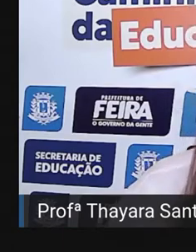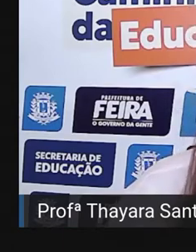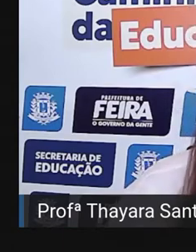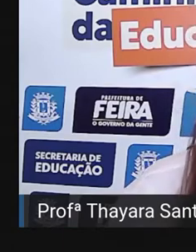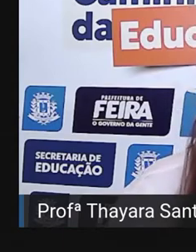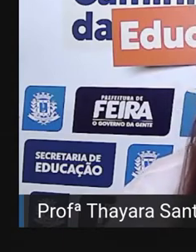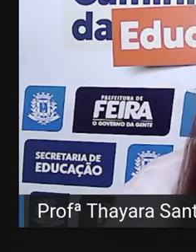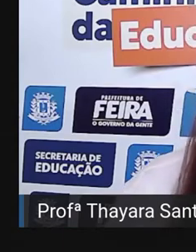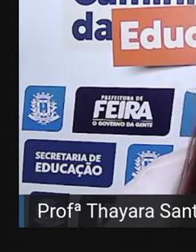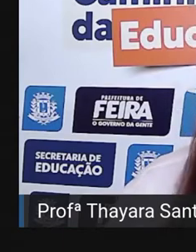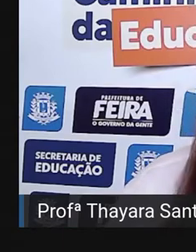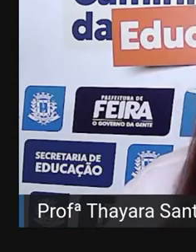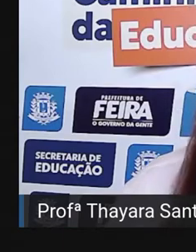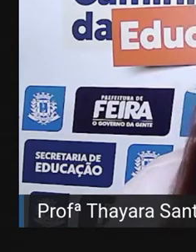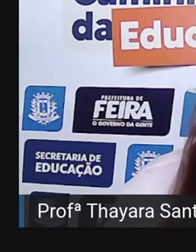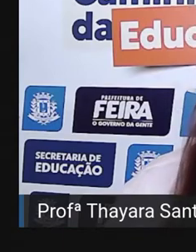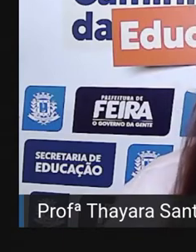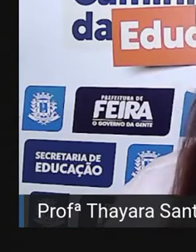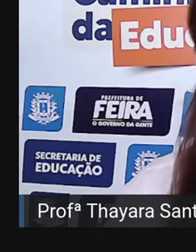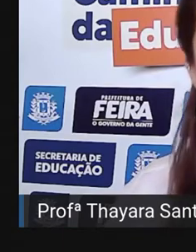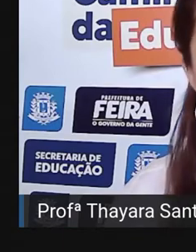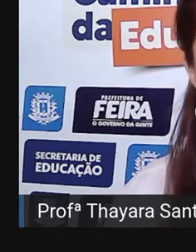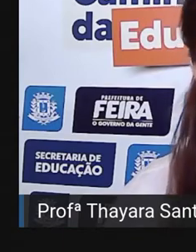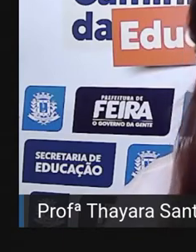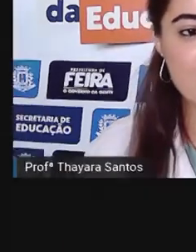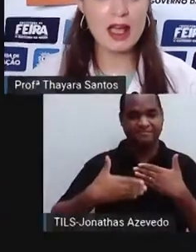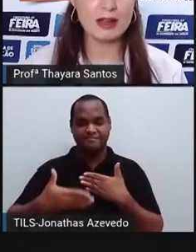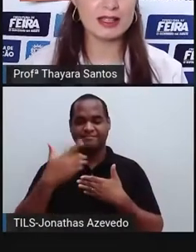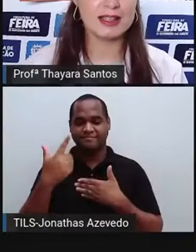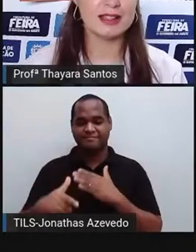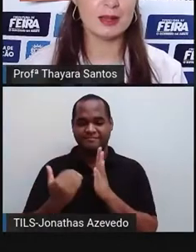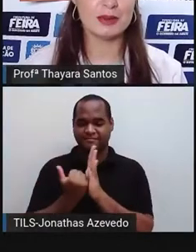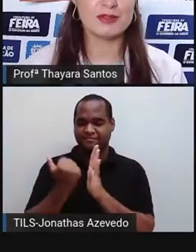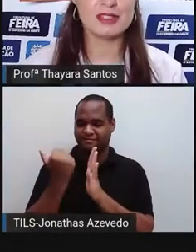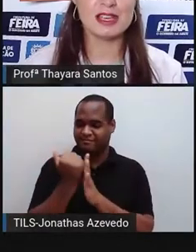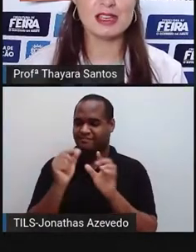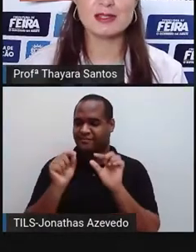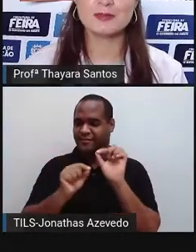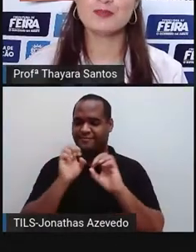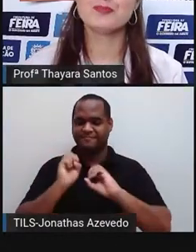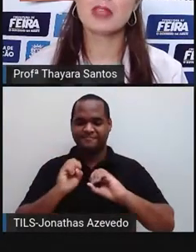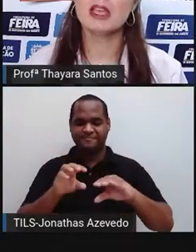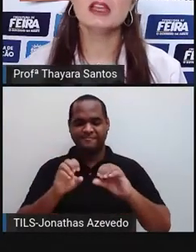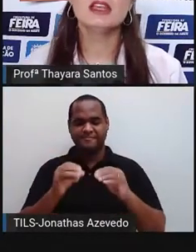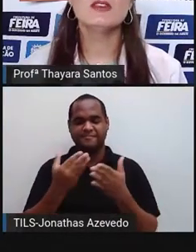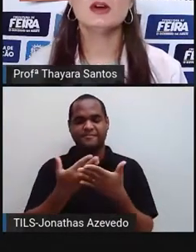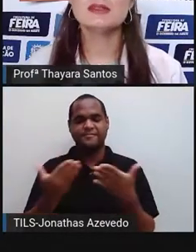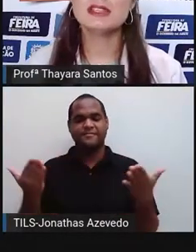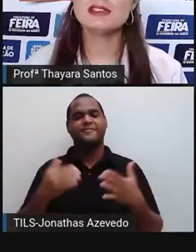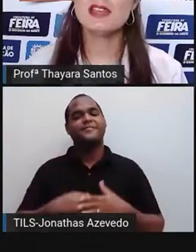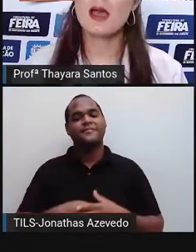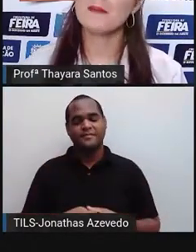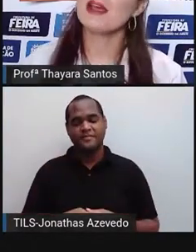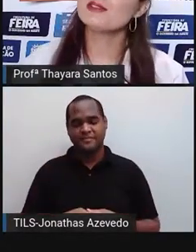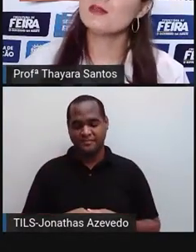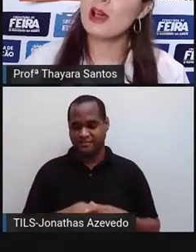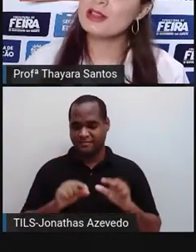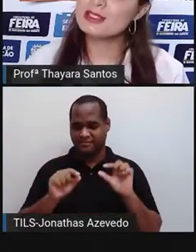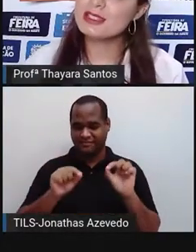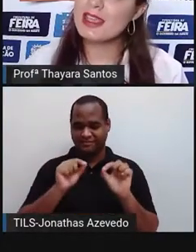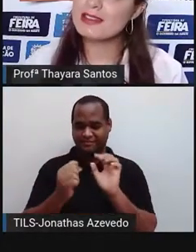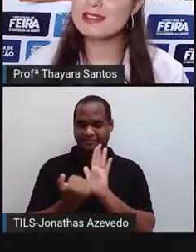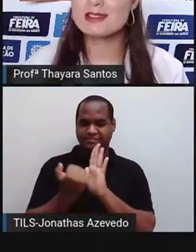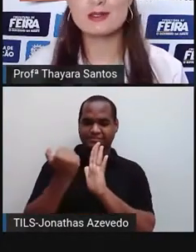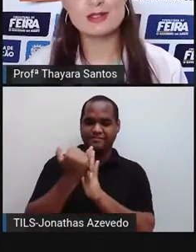nosso intérprete, o Jonatas. Então, vamos lá, vou colocar minha aula aqui na tela para vocês. E vamos iniciar mais